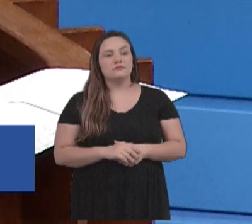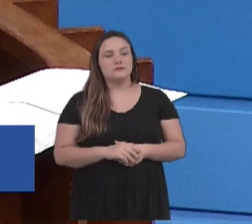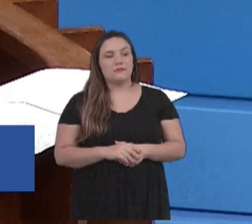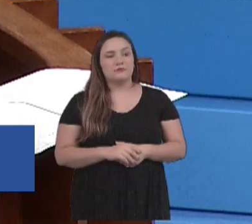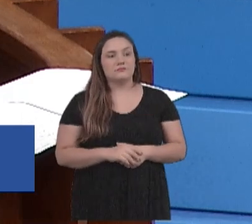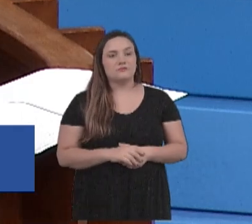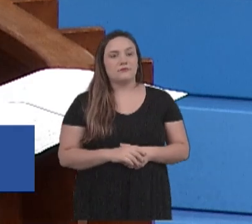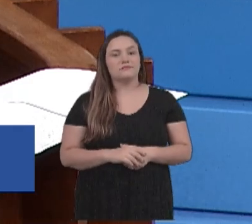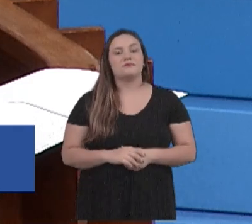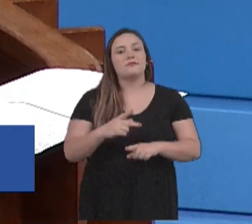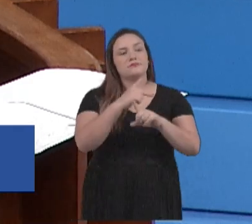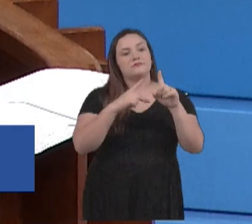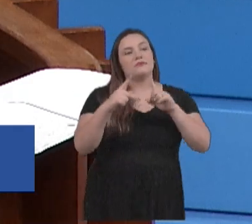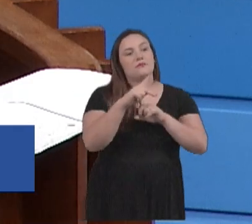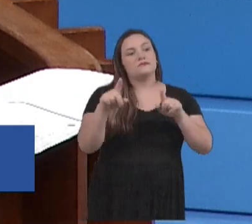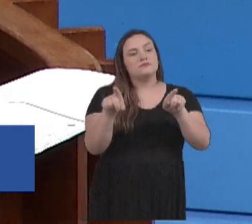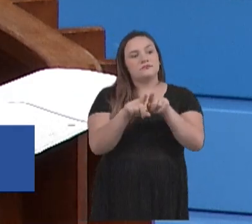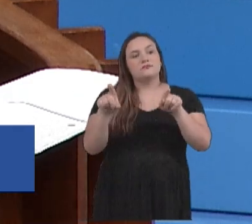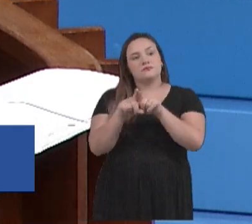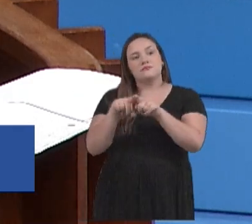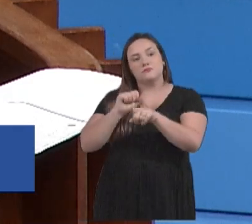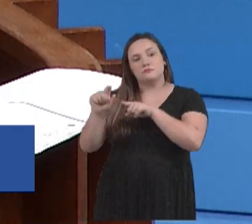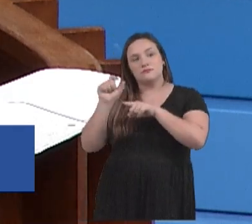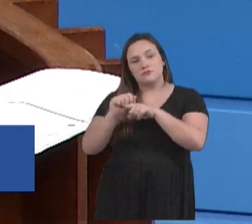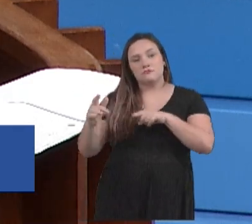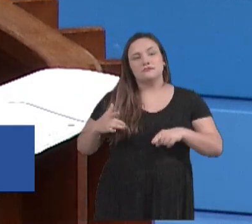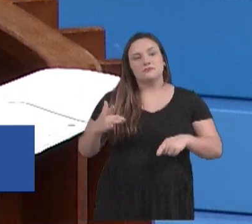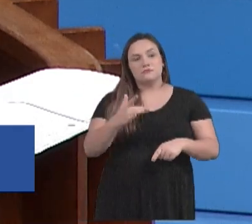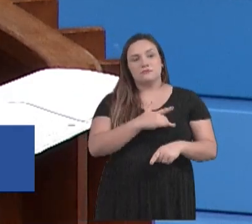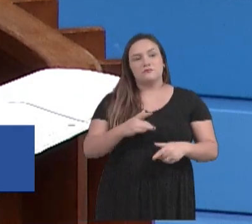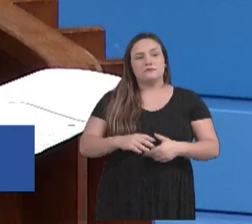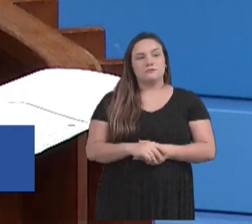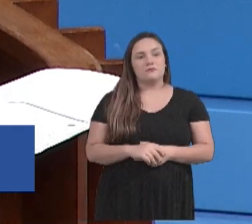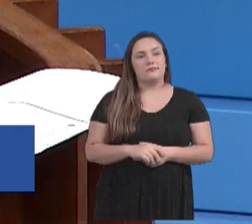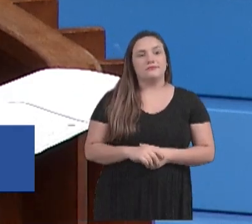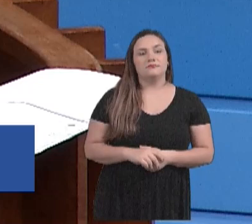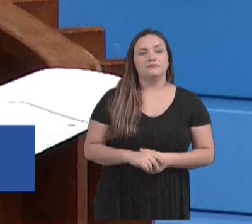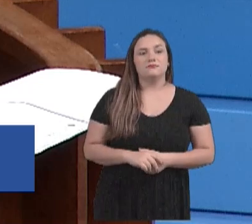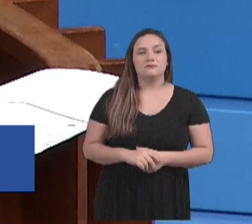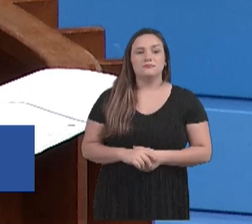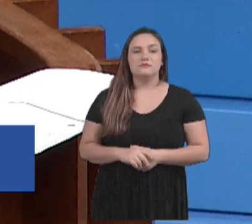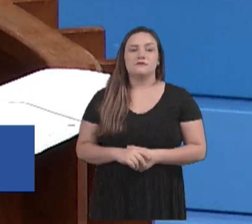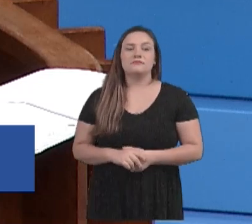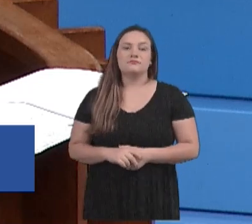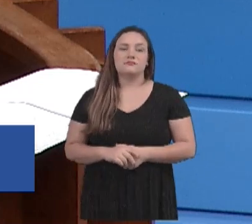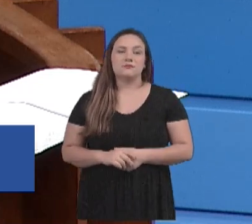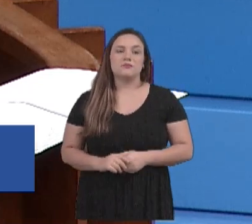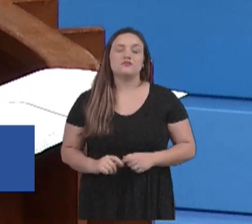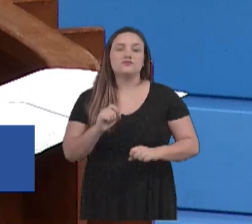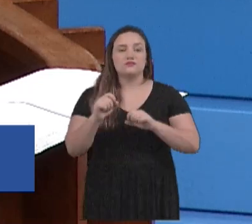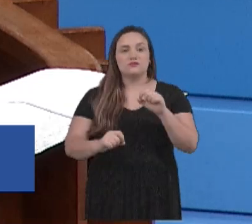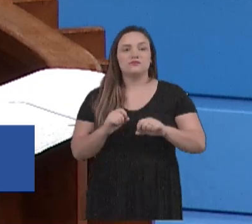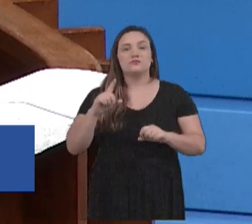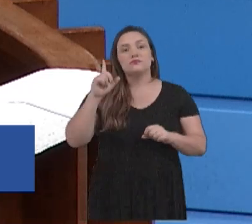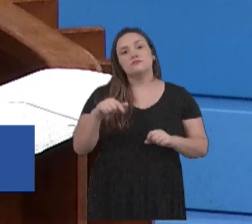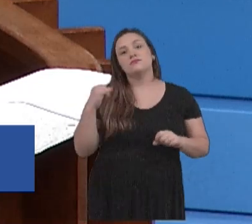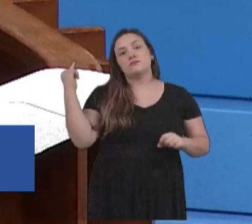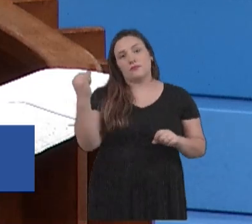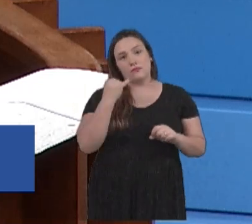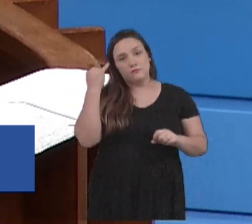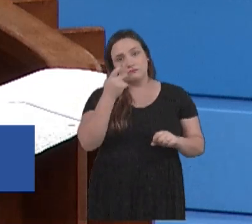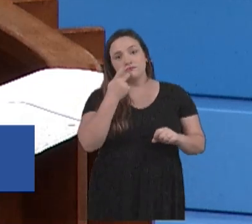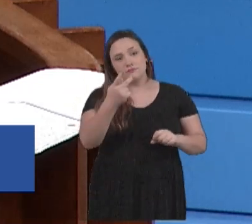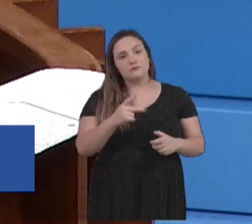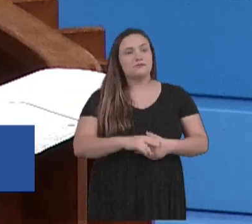também o plano de saúde. Então, o que é importante ressaltar é